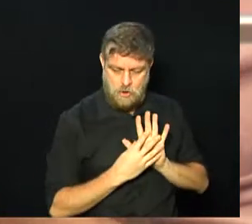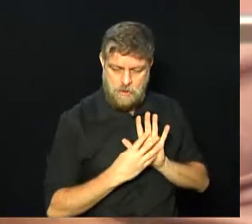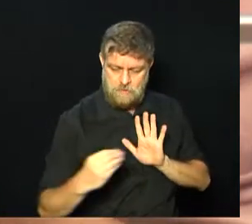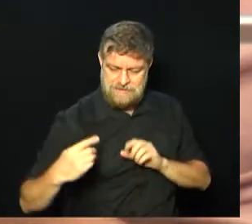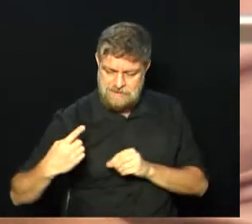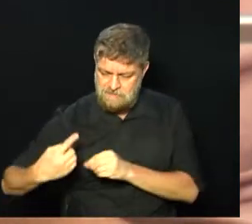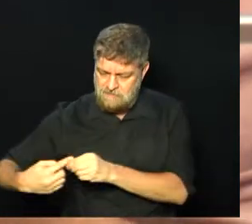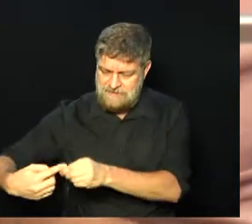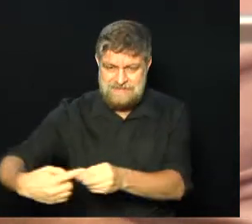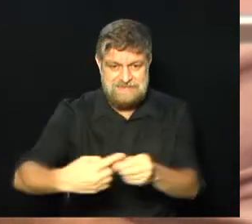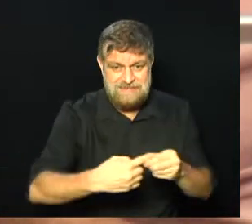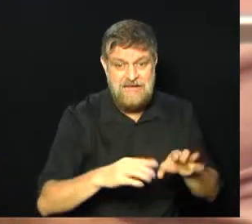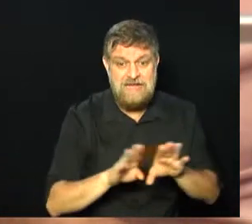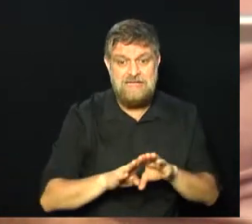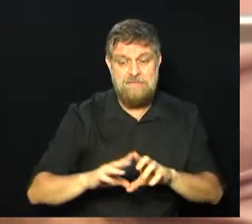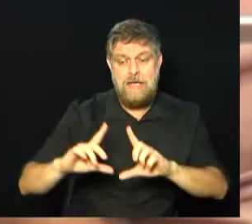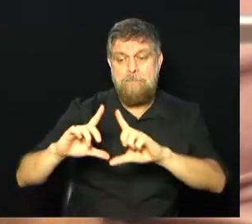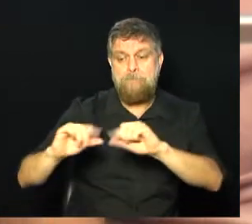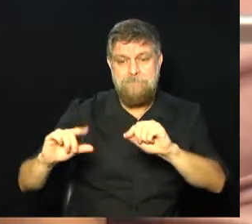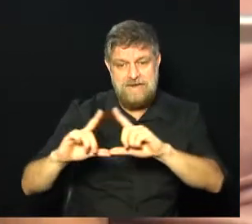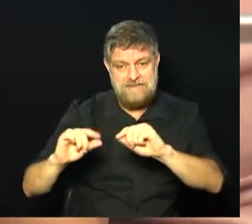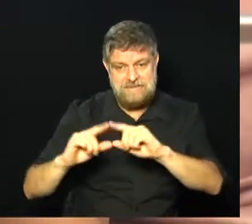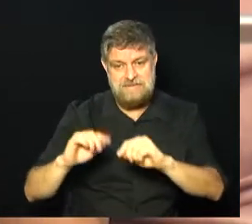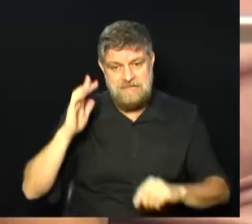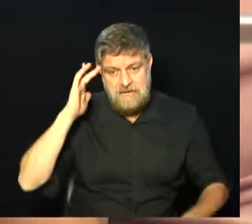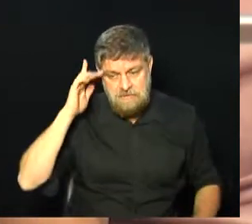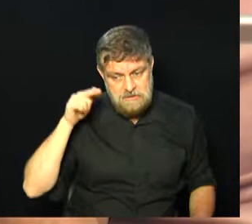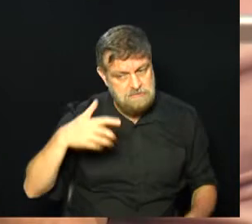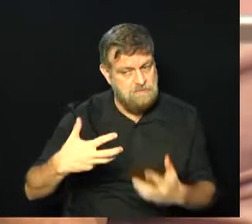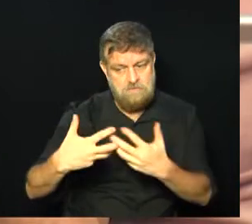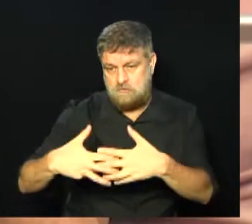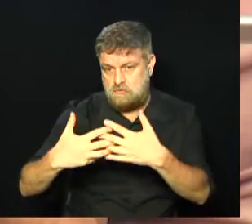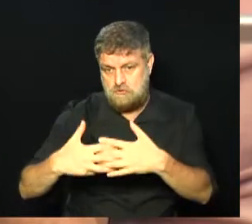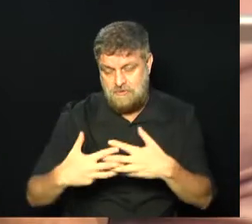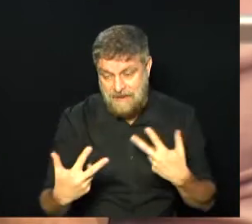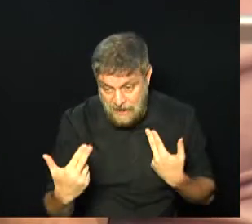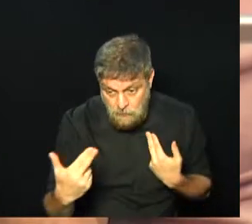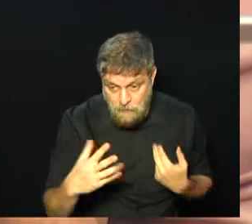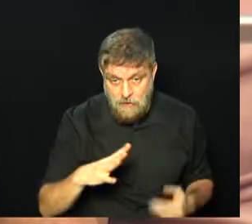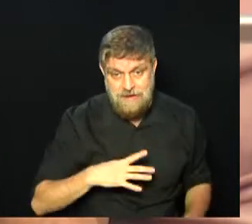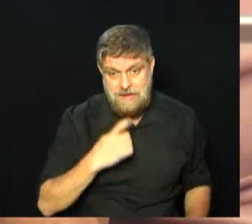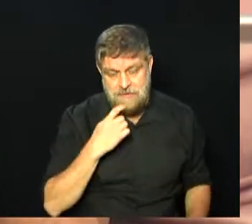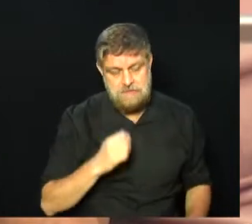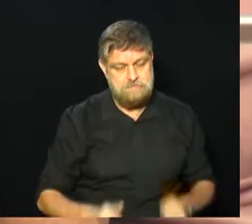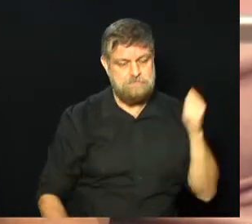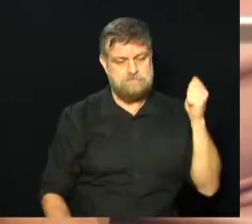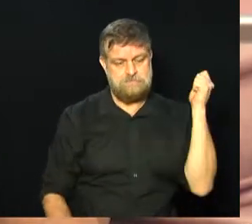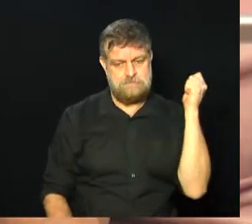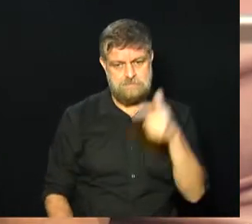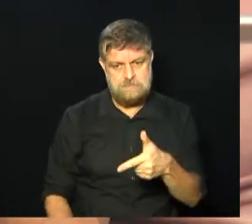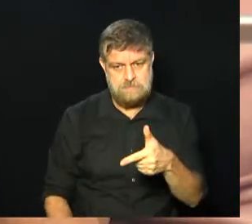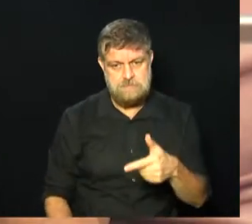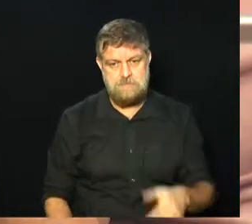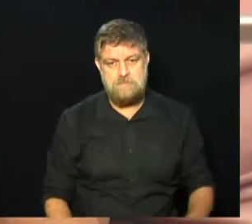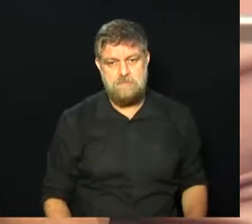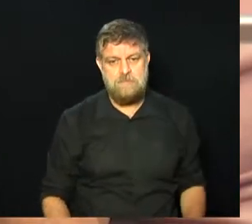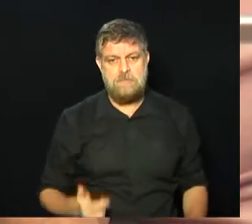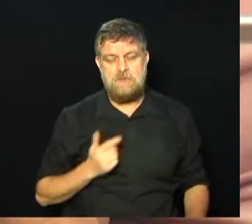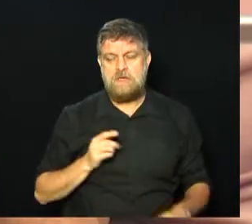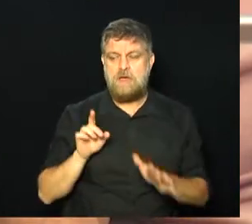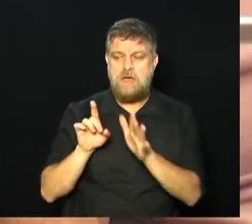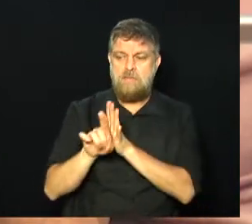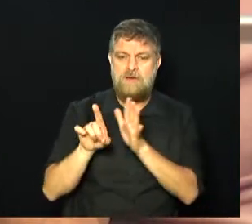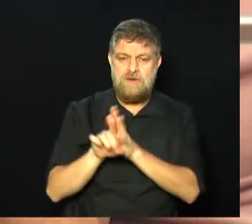gente, inclusive até Brasília, acho que não foi tão eficiente. Eu a minha questão é o seguinte: não